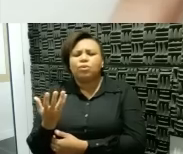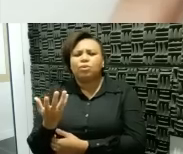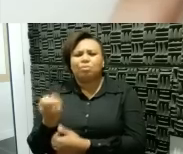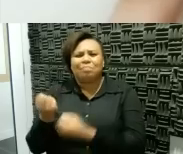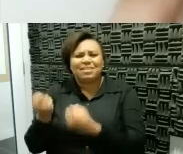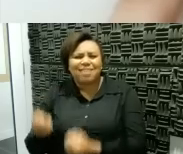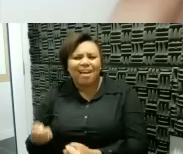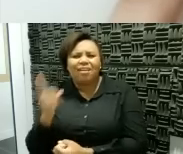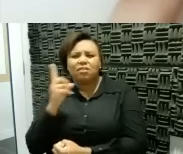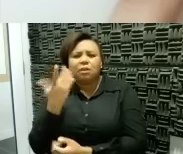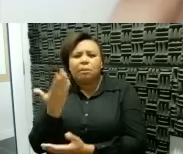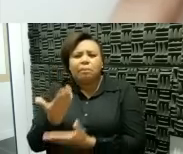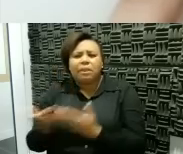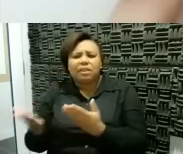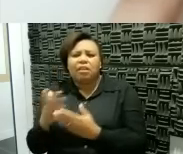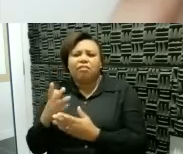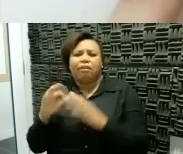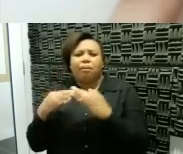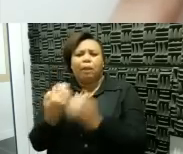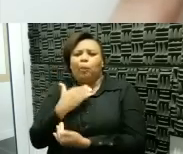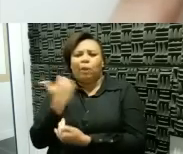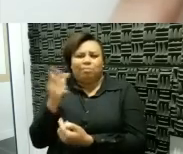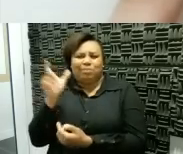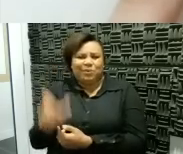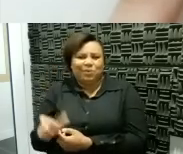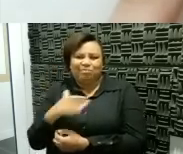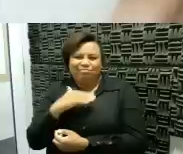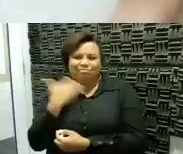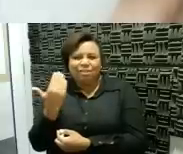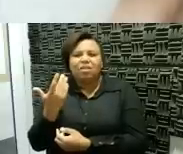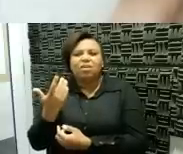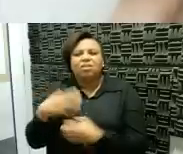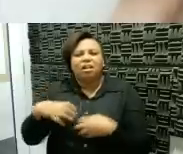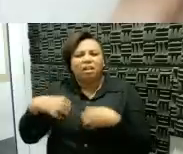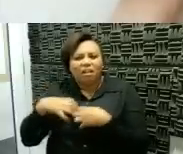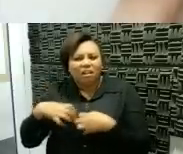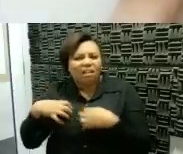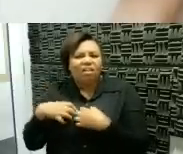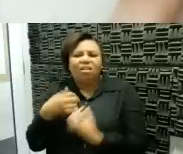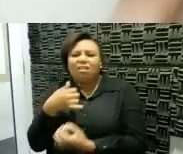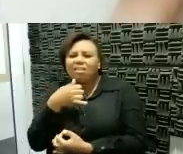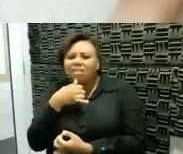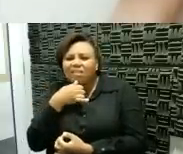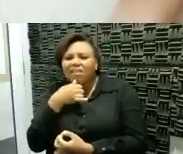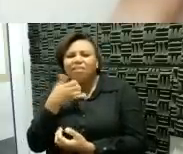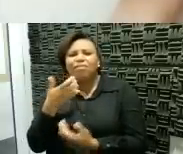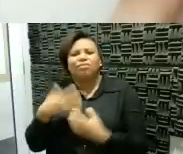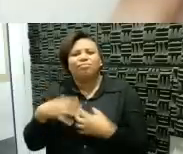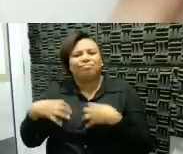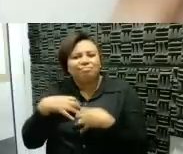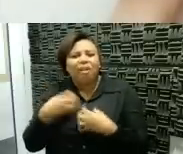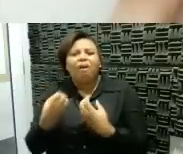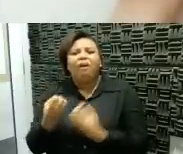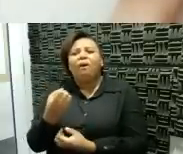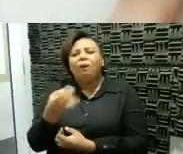um ente querido né de de de de passar pela morte de uma pessoa muito próxima ou então ã levar aquele pé